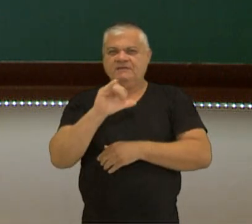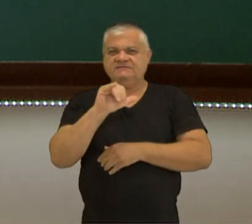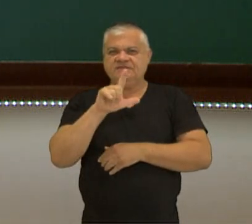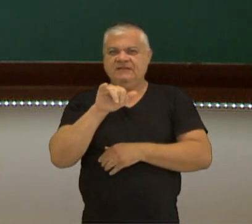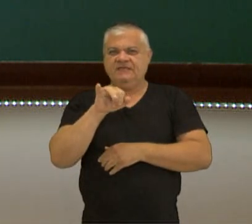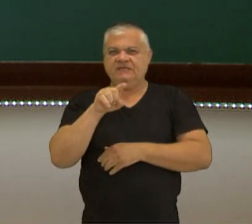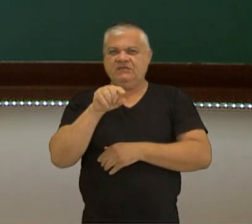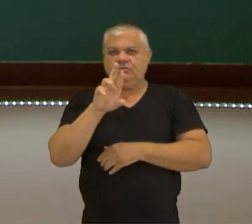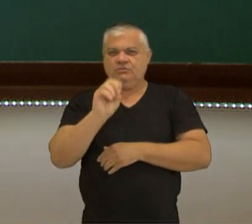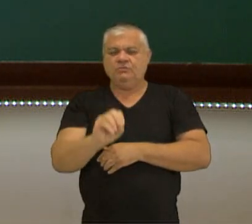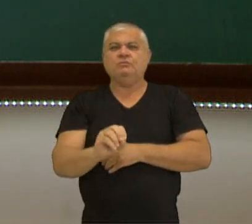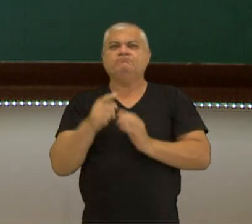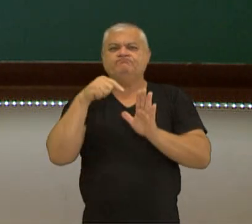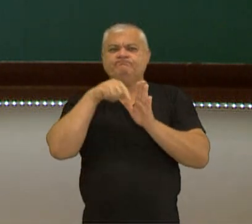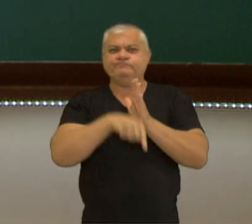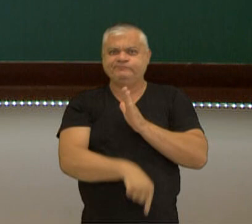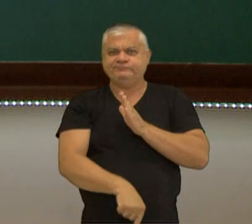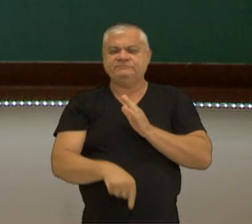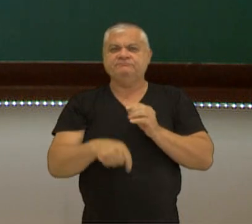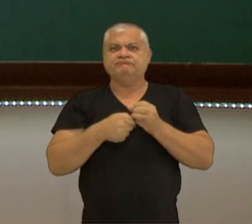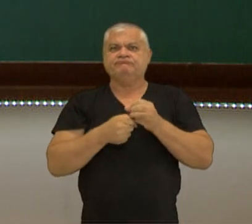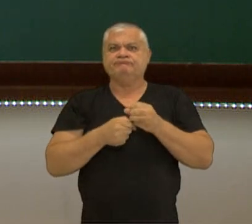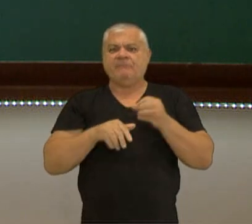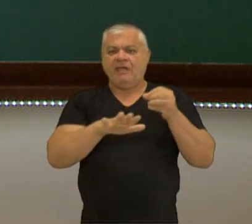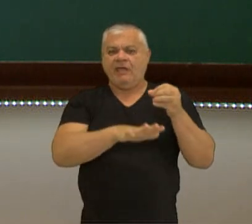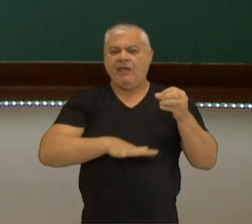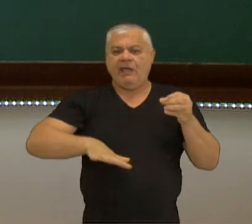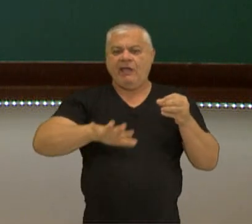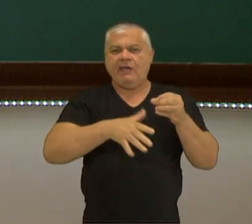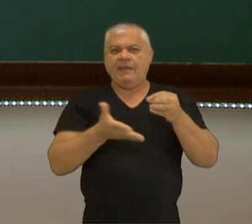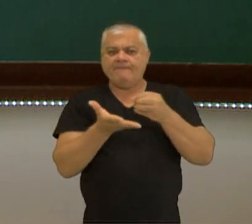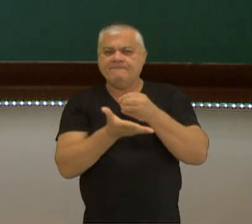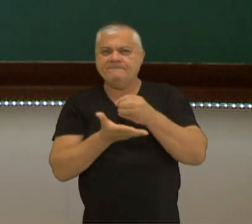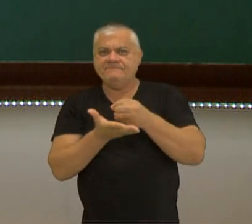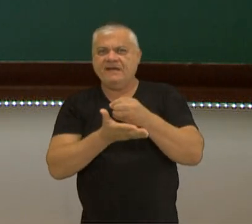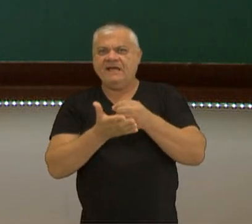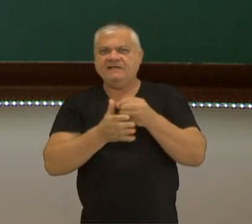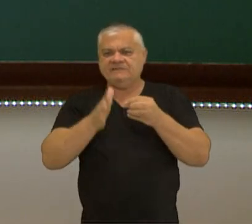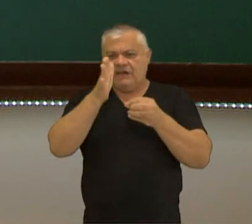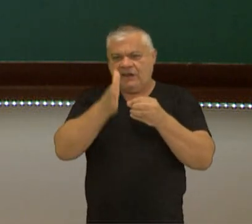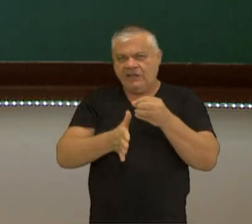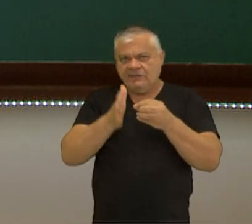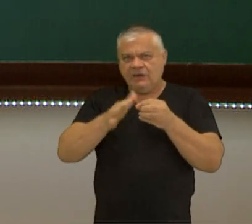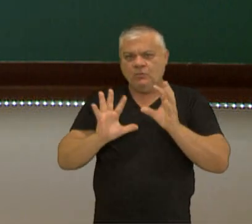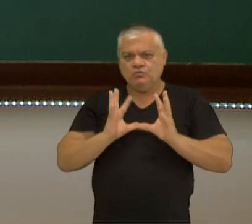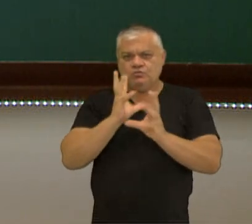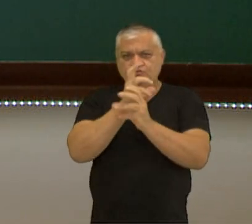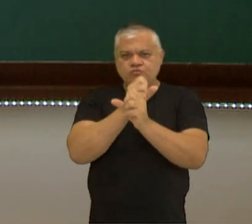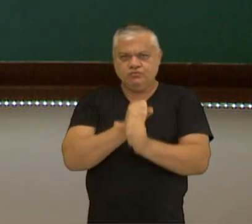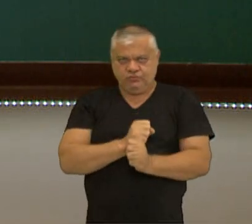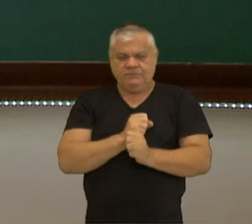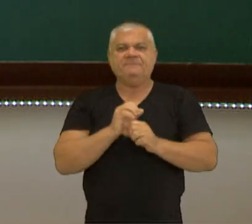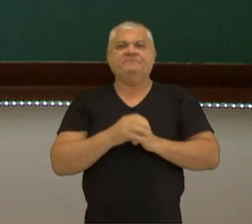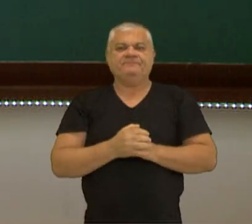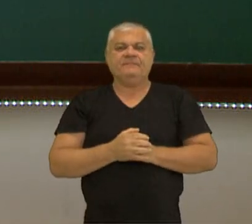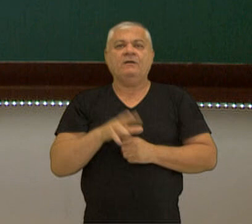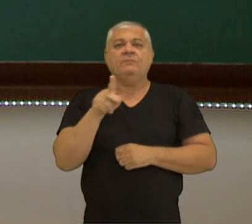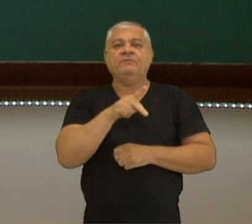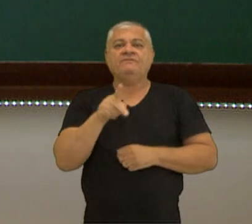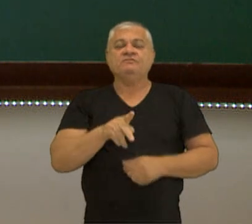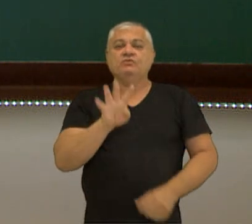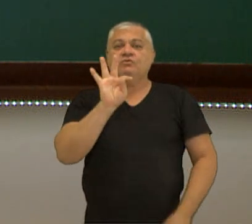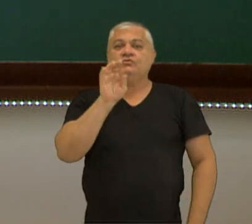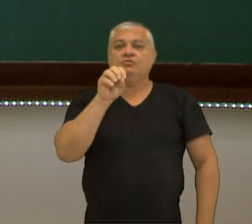aprofundamentozinho a respeito da área da base, área lateral e área total, galera. Eu sou o professor